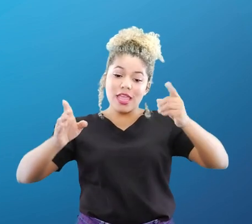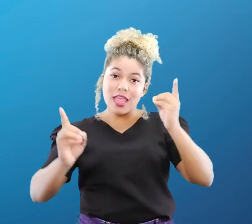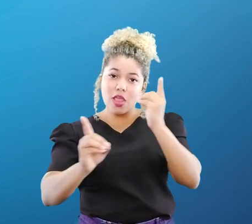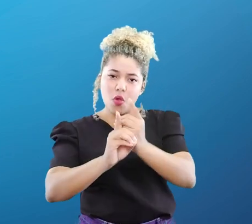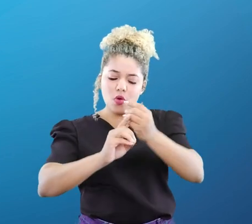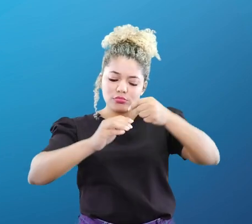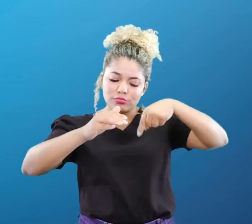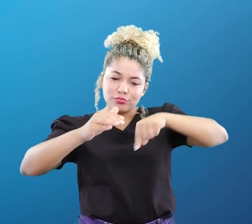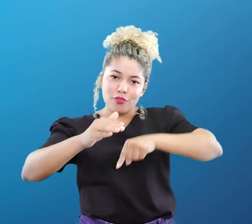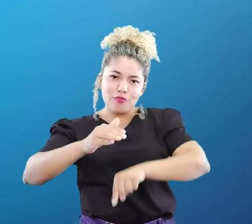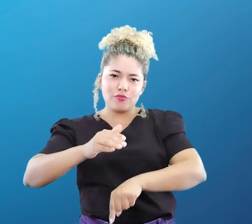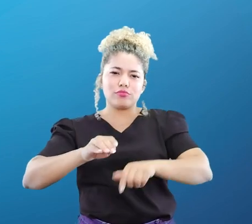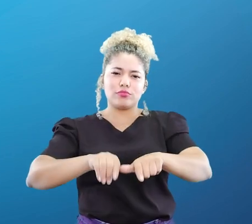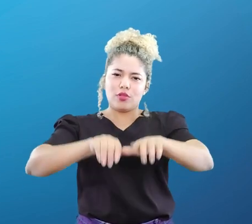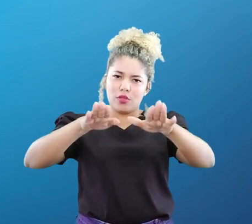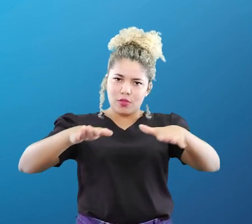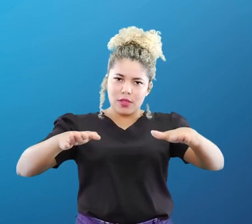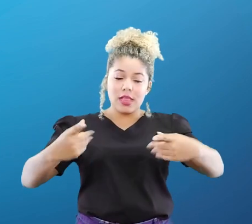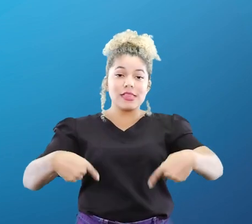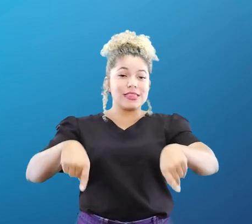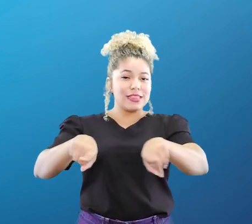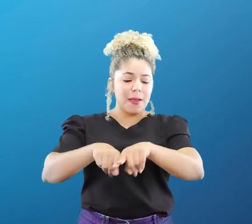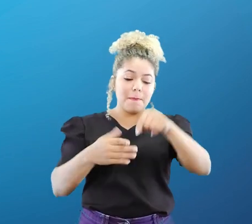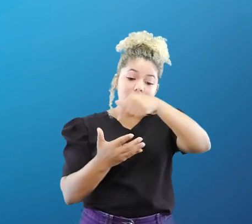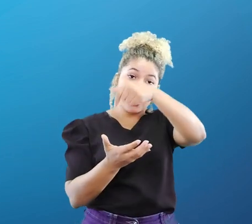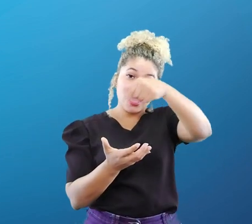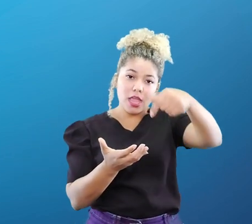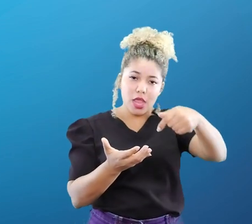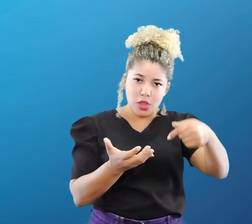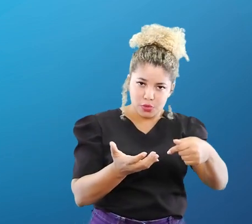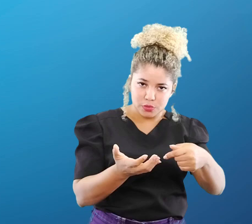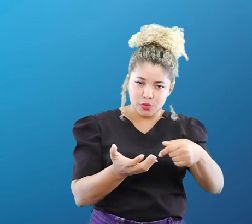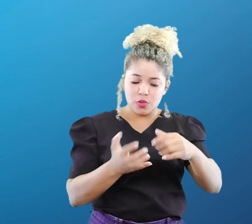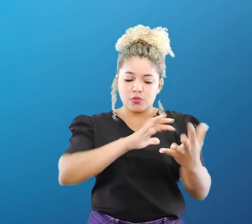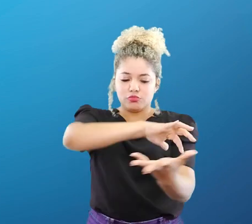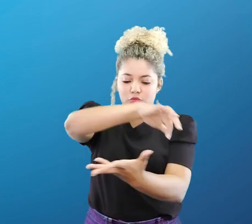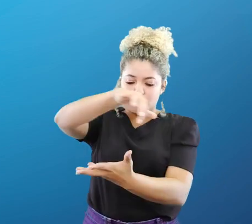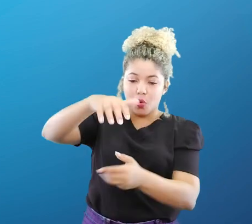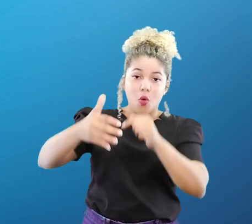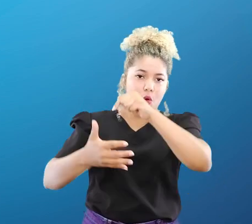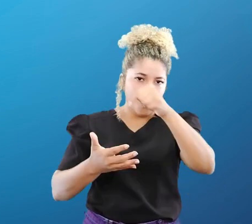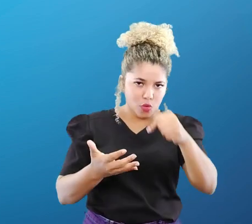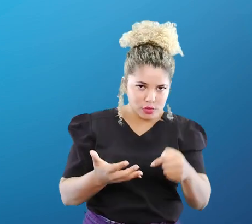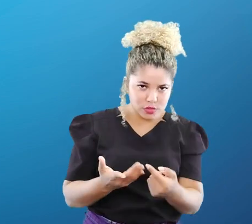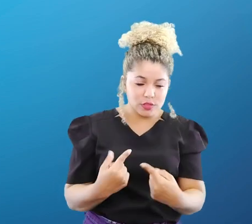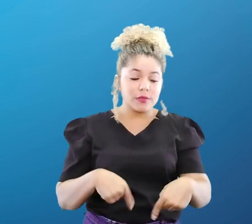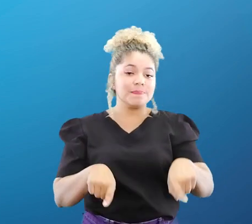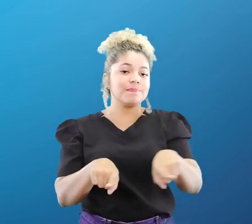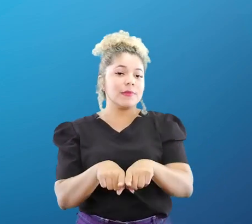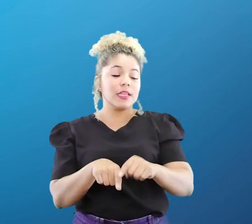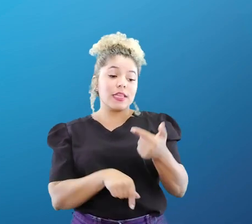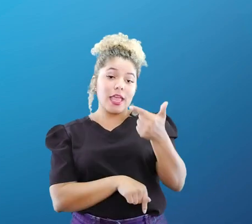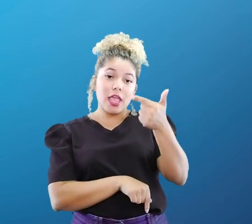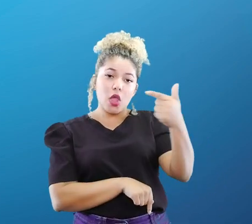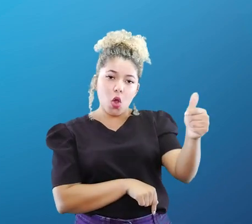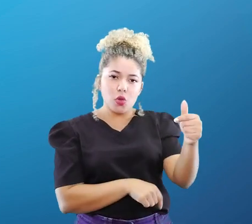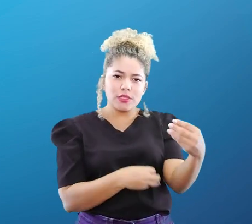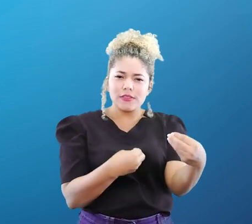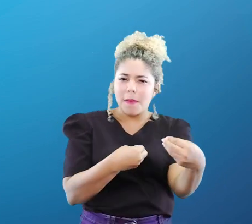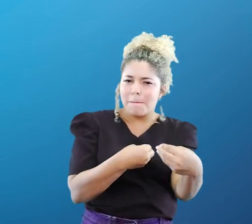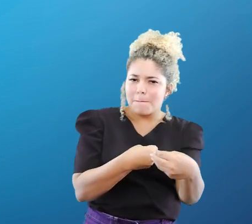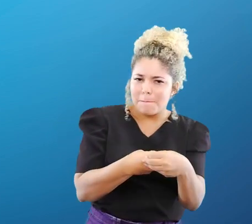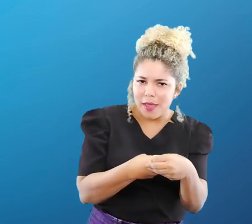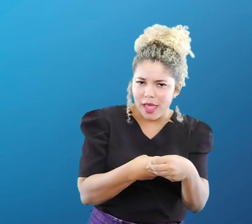oceano. Placas continentais, que estão situadas sobre o continente. E as placas oceânicas e continentais,